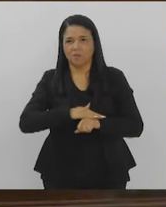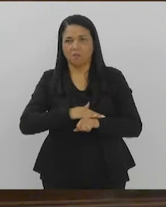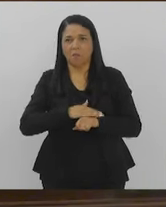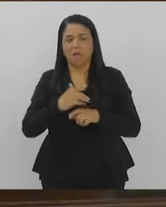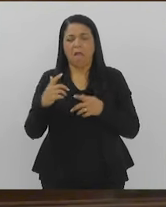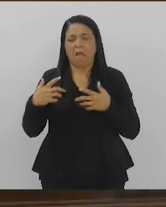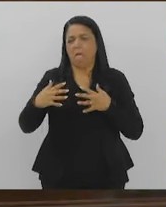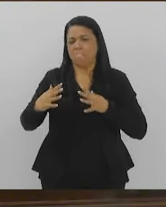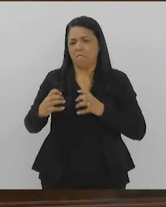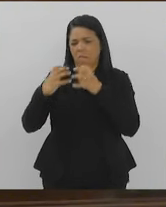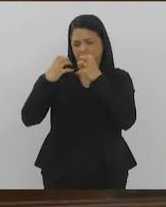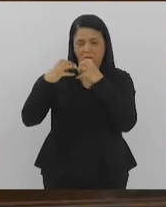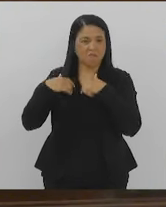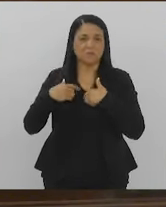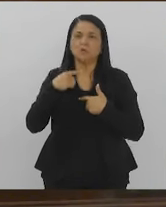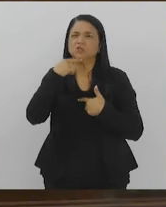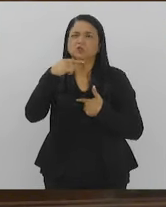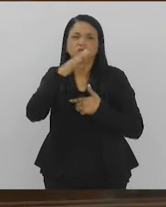falei.